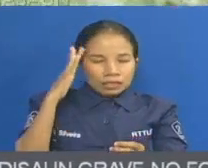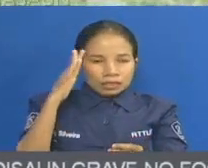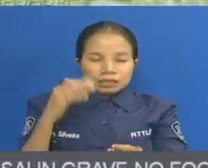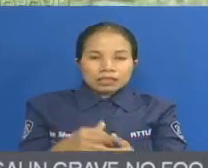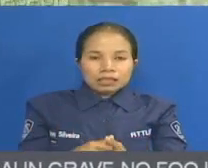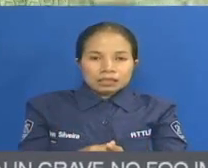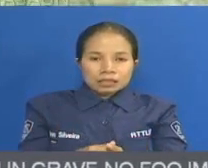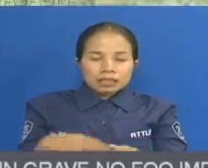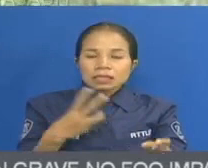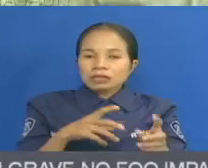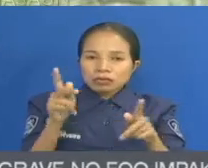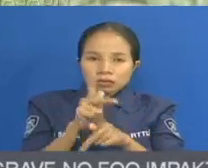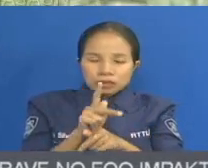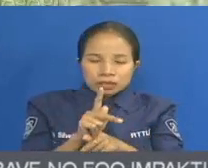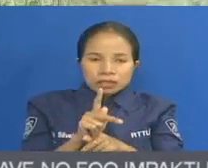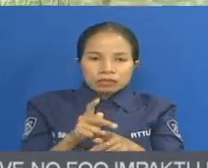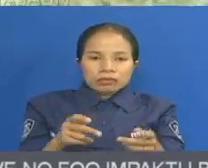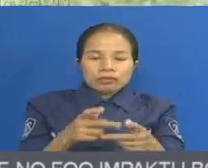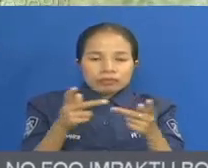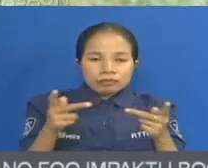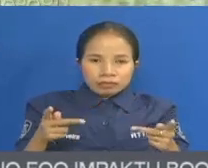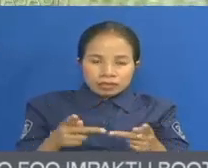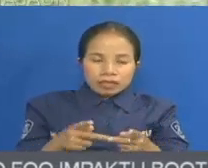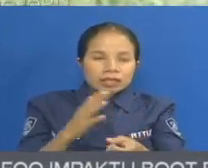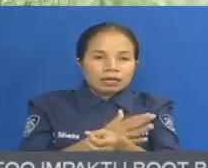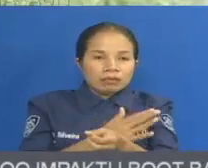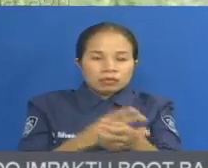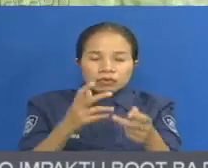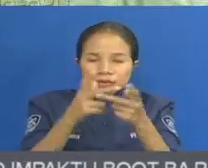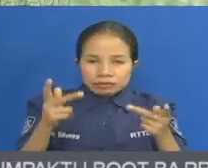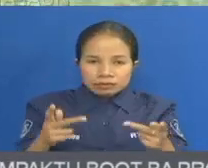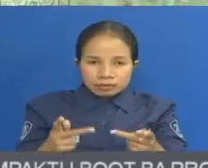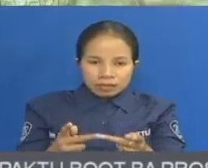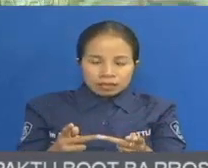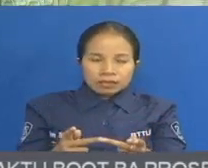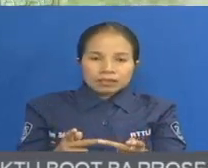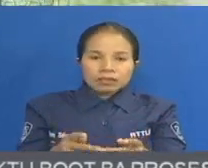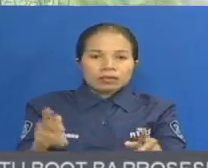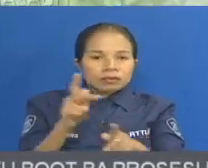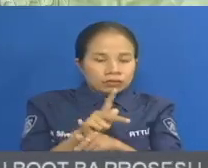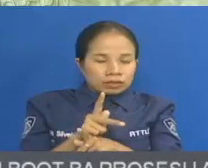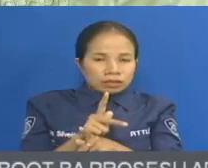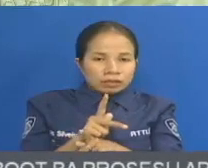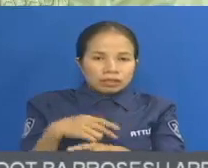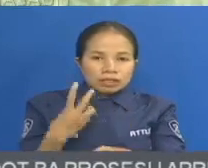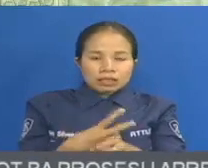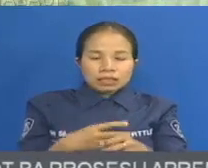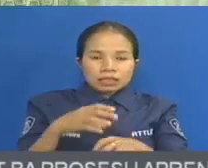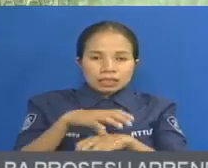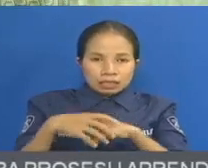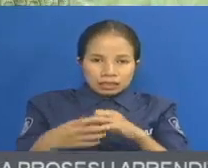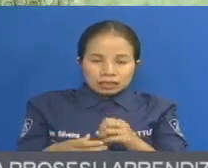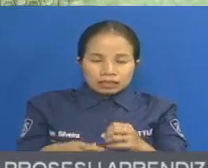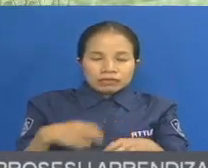balo que assegura meu ambiente, apuras meu ambiente e assegura e tenha raiz ir a neve